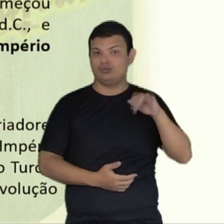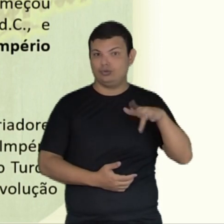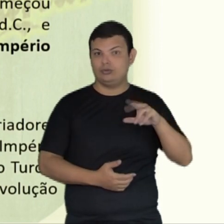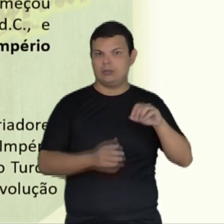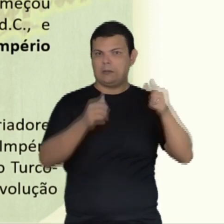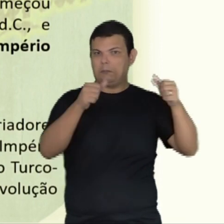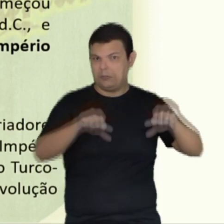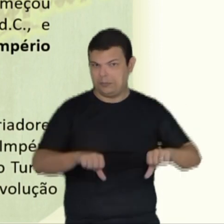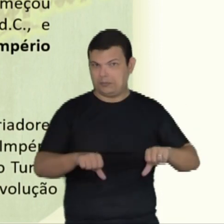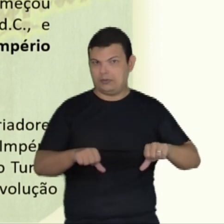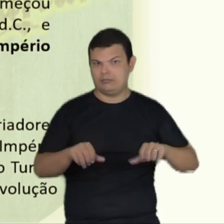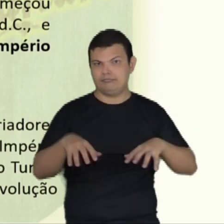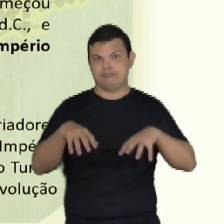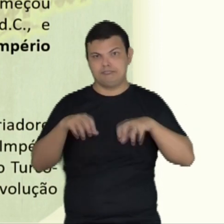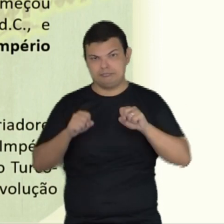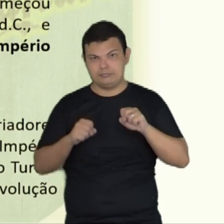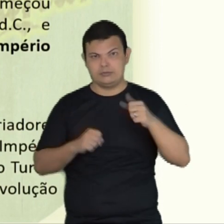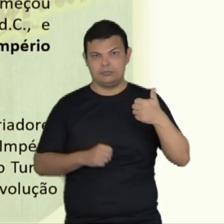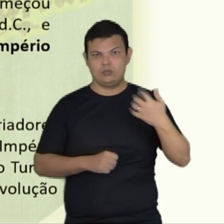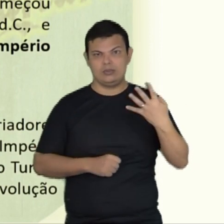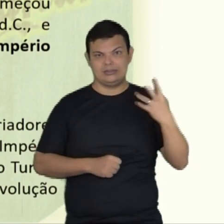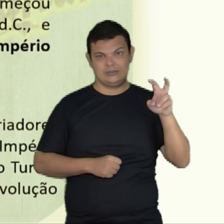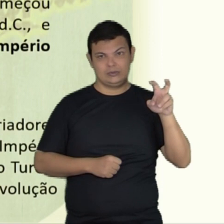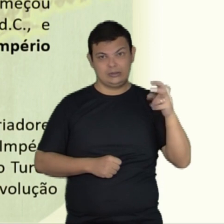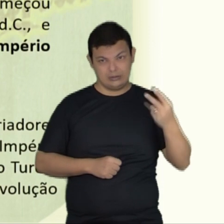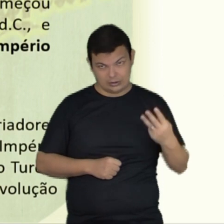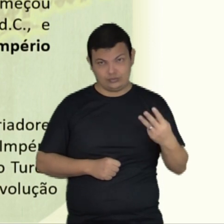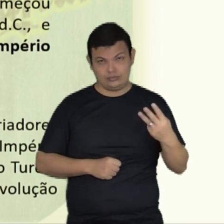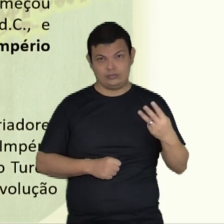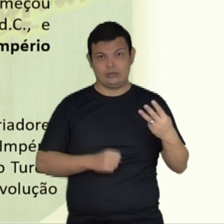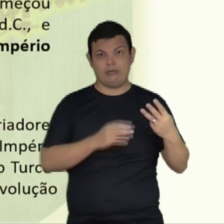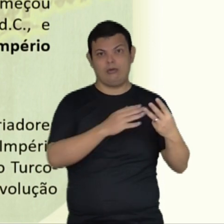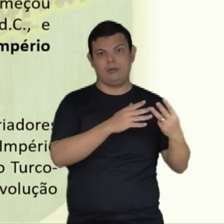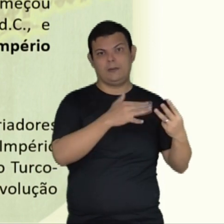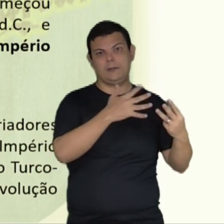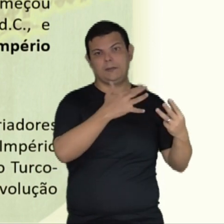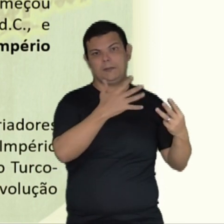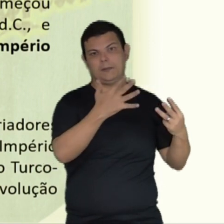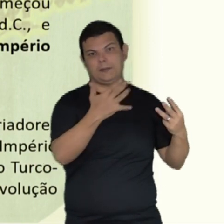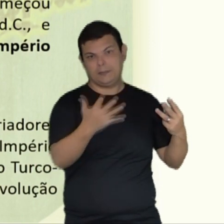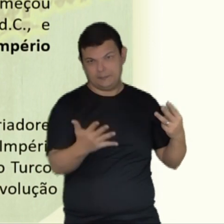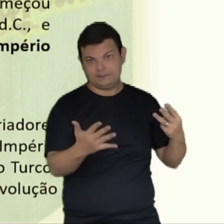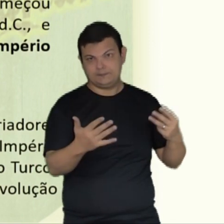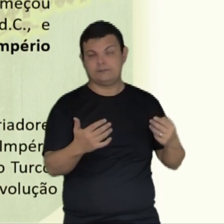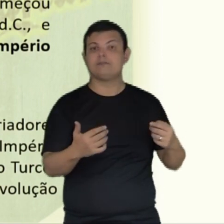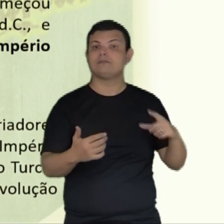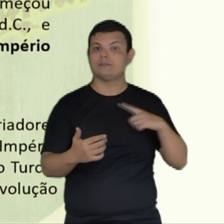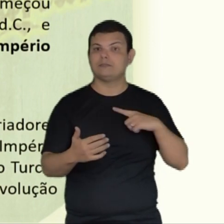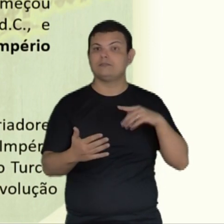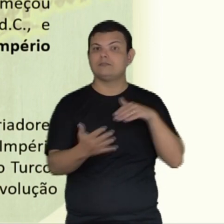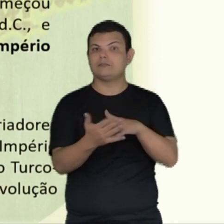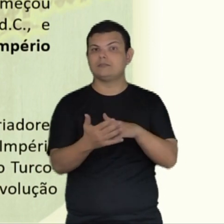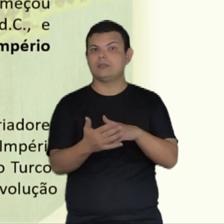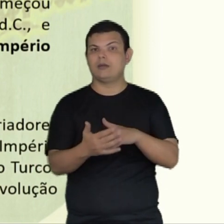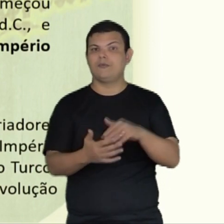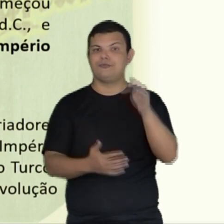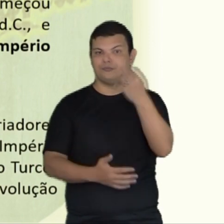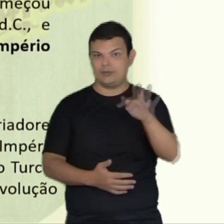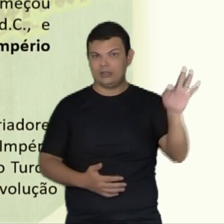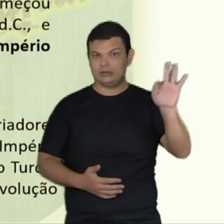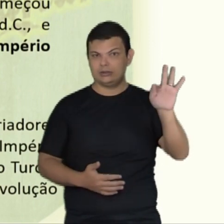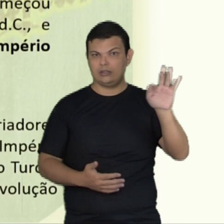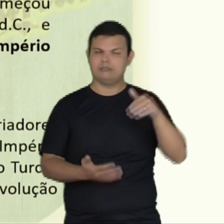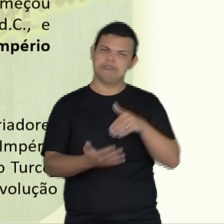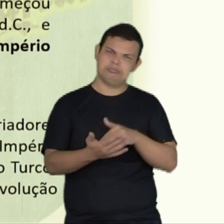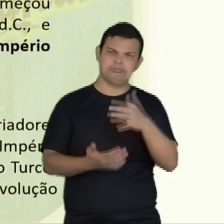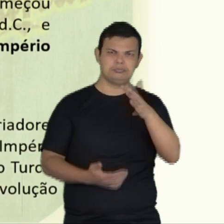de Constantinopla pelo Império Turco-Otomano, em 1453. Seu recorte final está delimitado com a